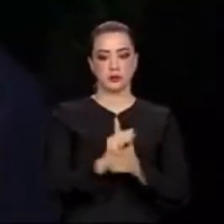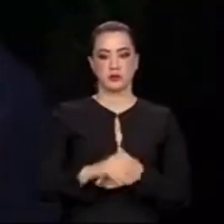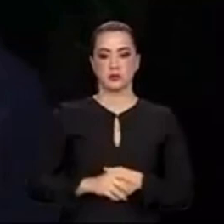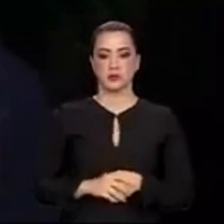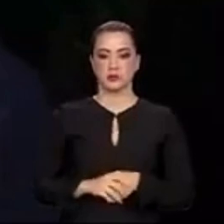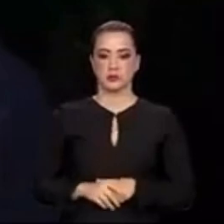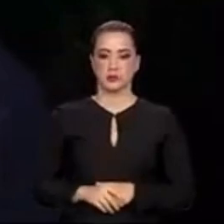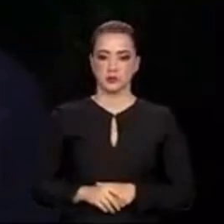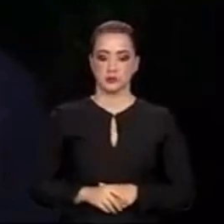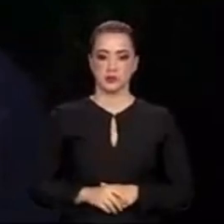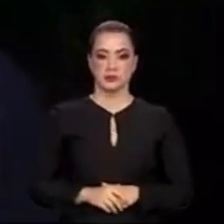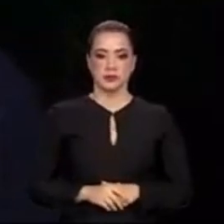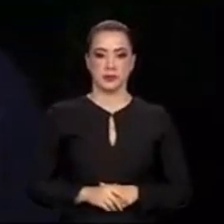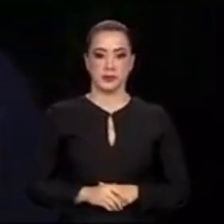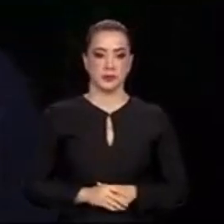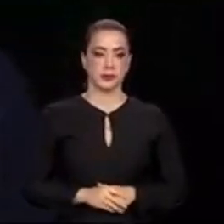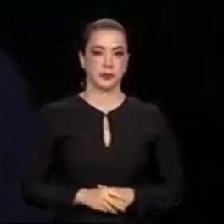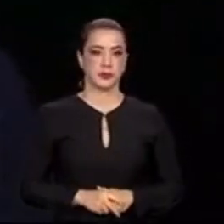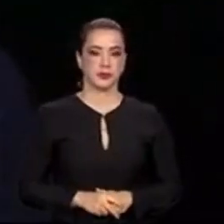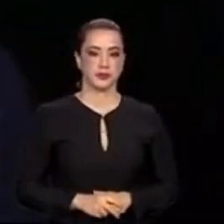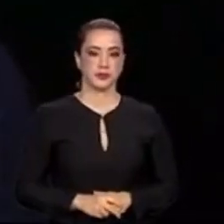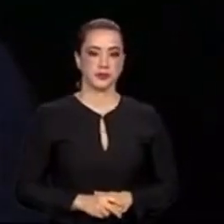seu irmão state